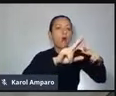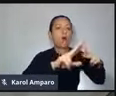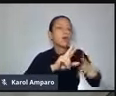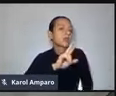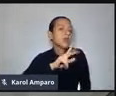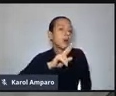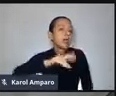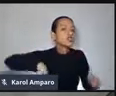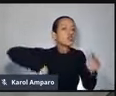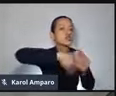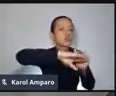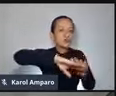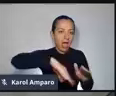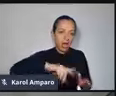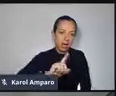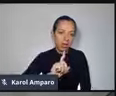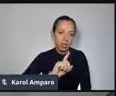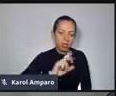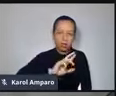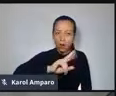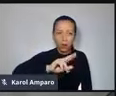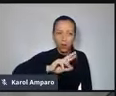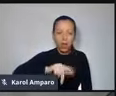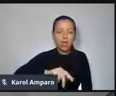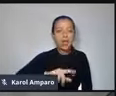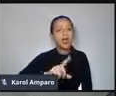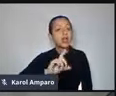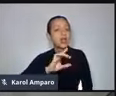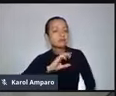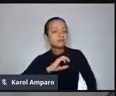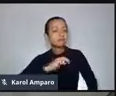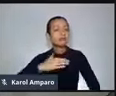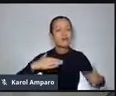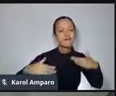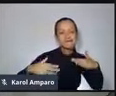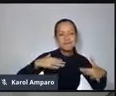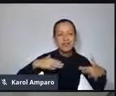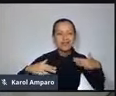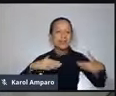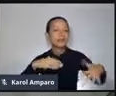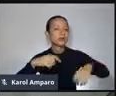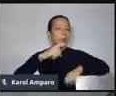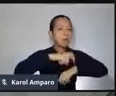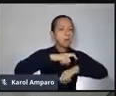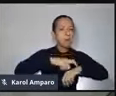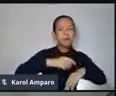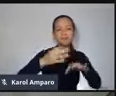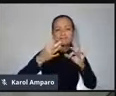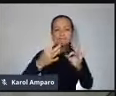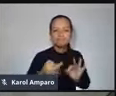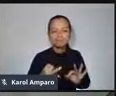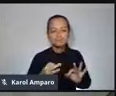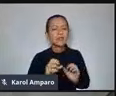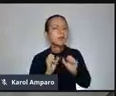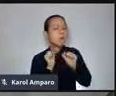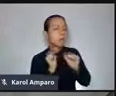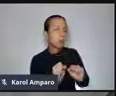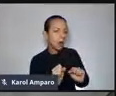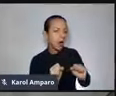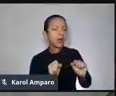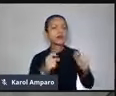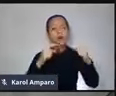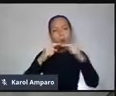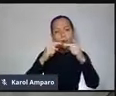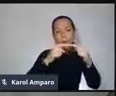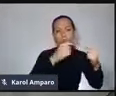partir do momento que eu trabalho o meu tempo de reação, tenho aquele gingado e tenho um momento certo de reação, eu vou continuar brincando e filosofando dentro de uma roda